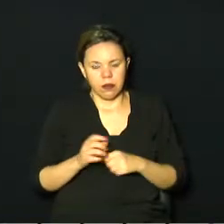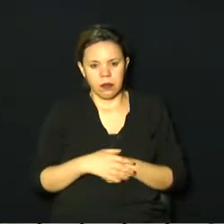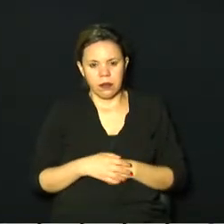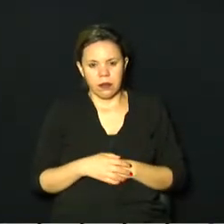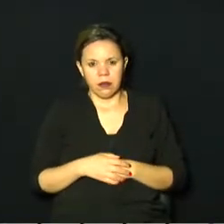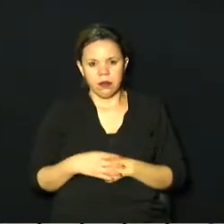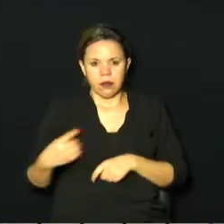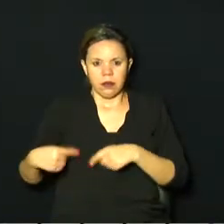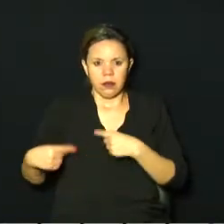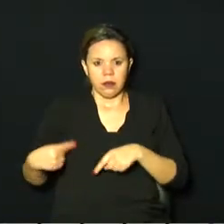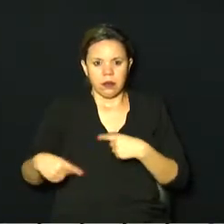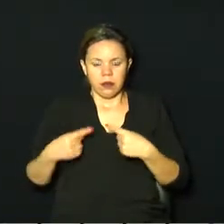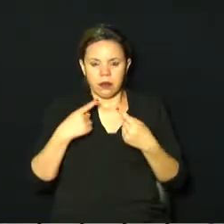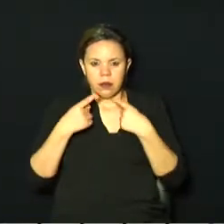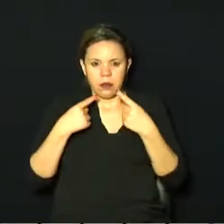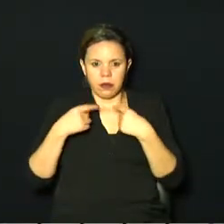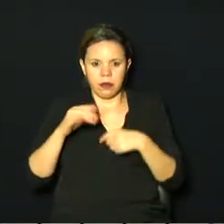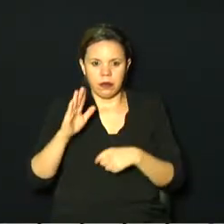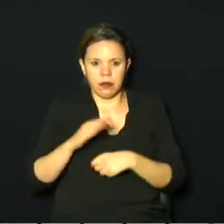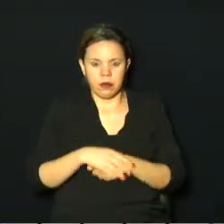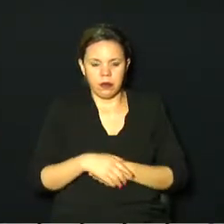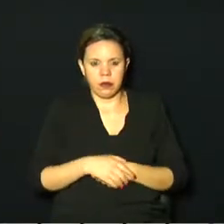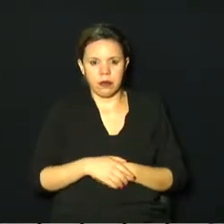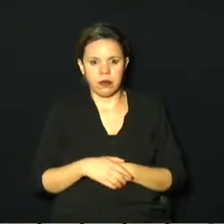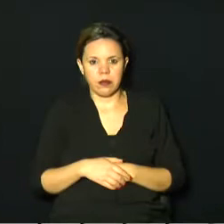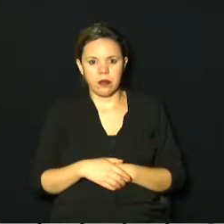nosso debate, poder dialogar mais.